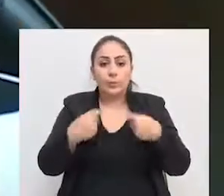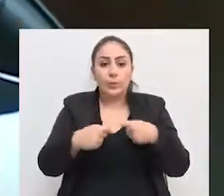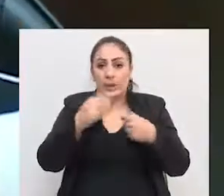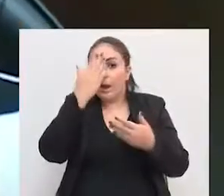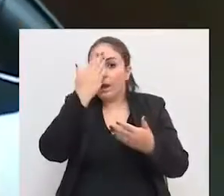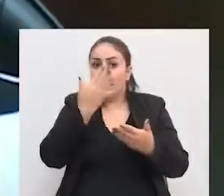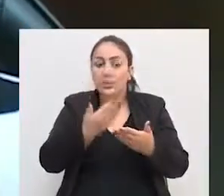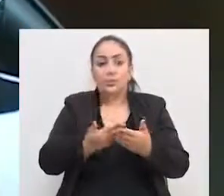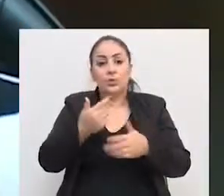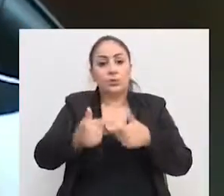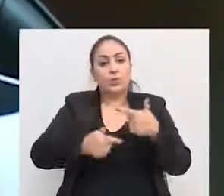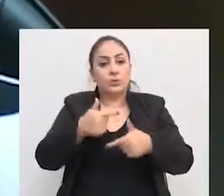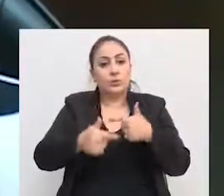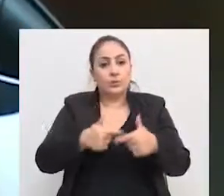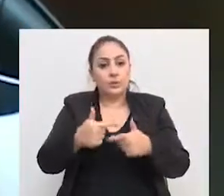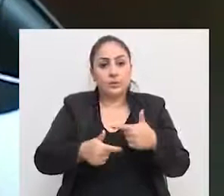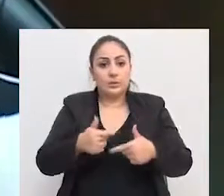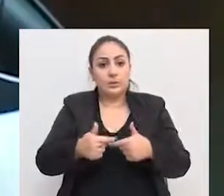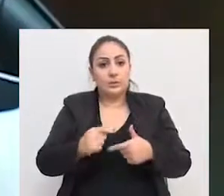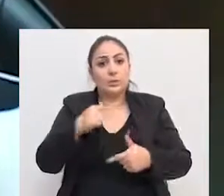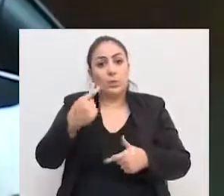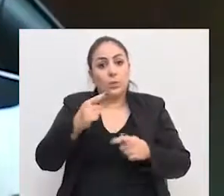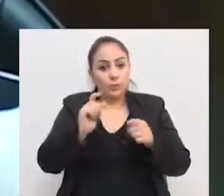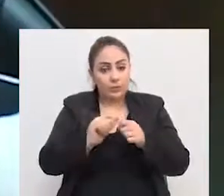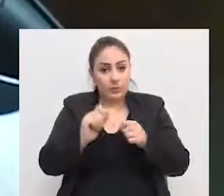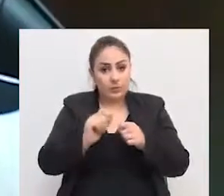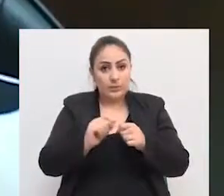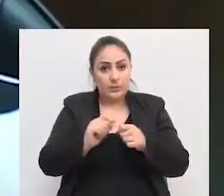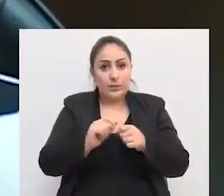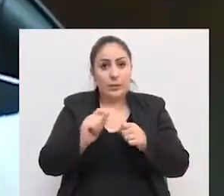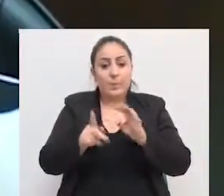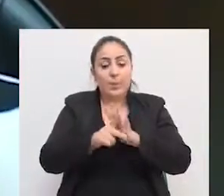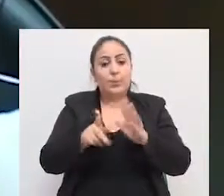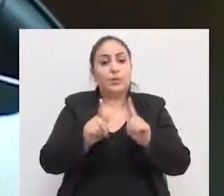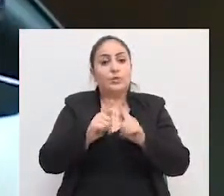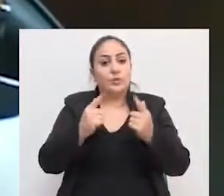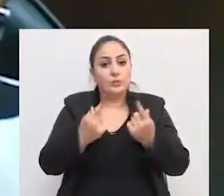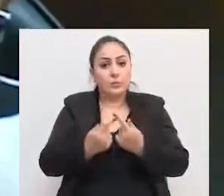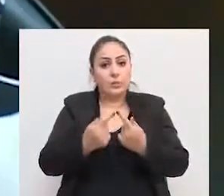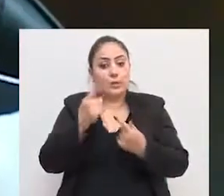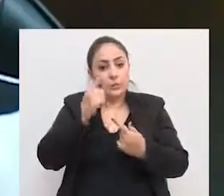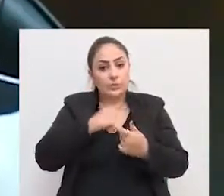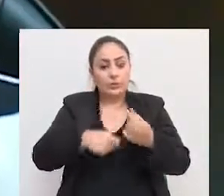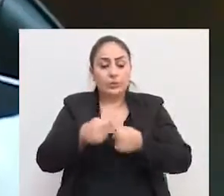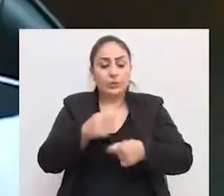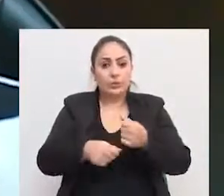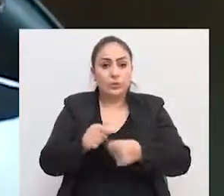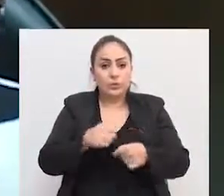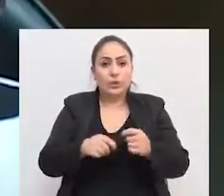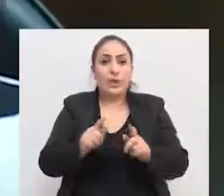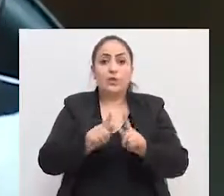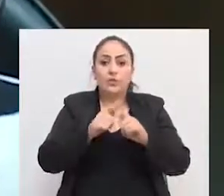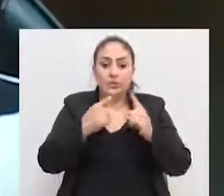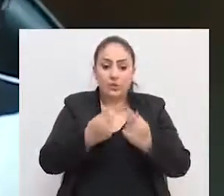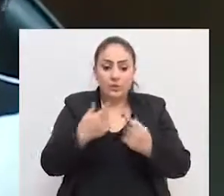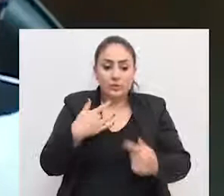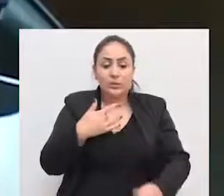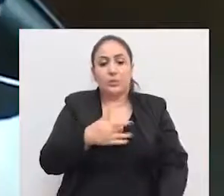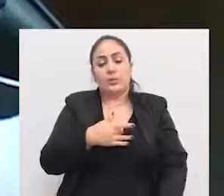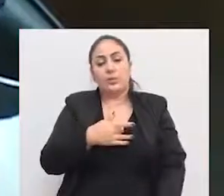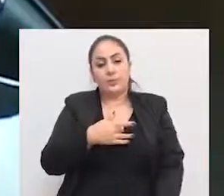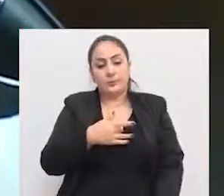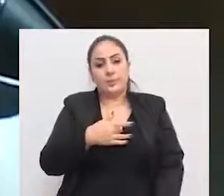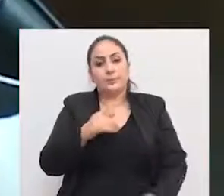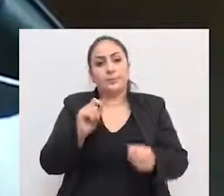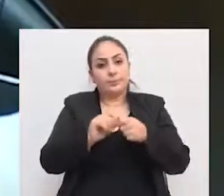precisa confiar no trabalho que os outros estão fazendo, que a parte da gestão administrativa, que a gestão em saúde